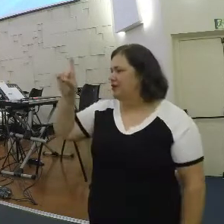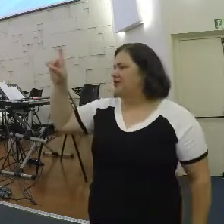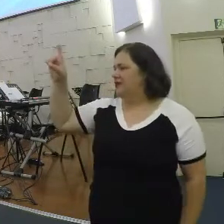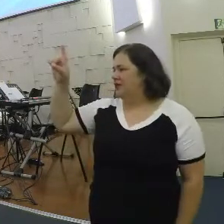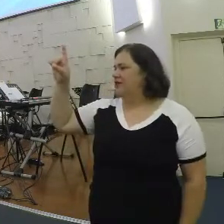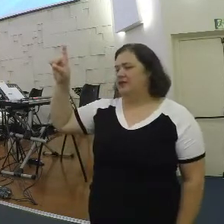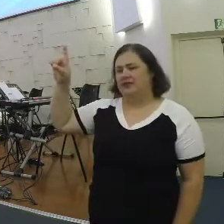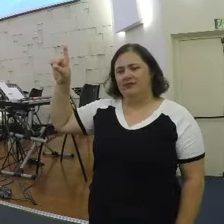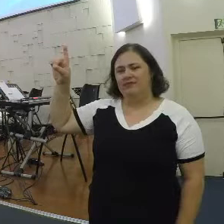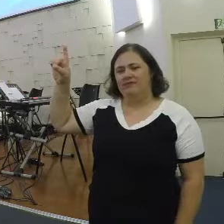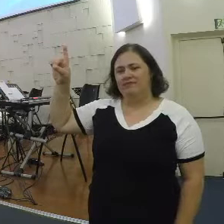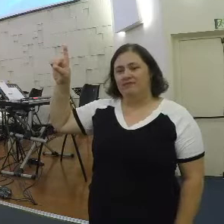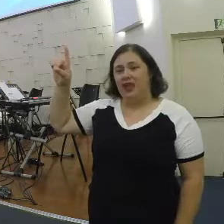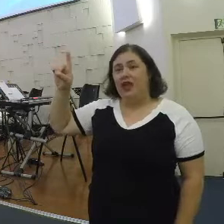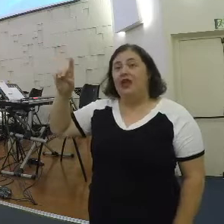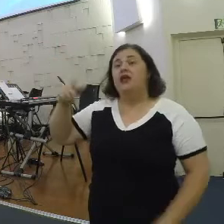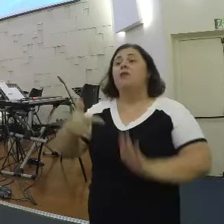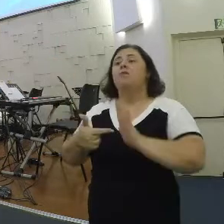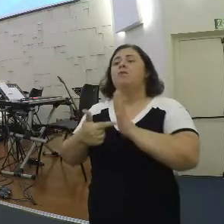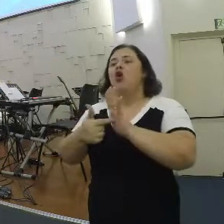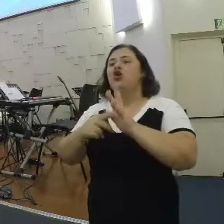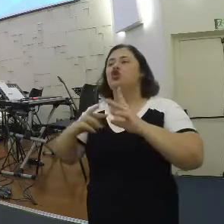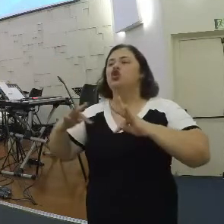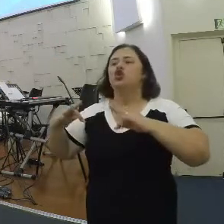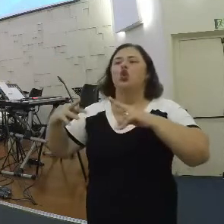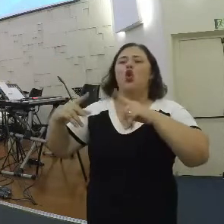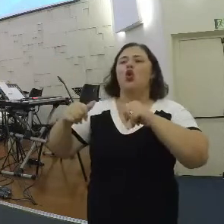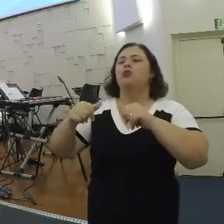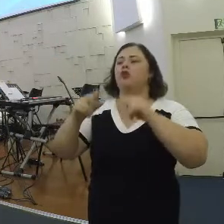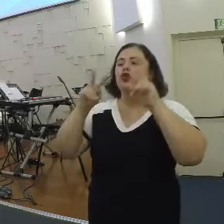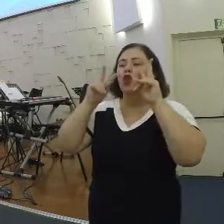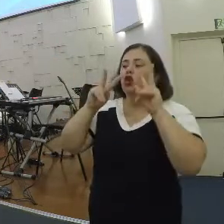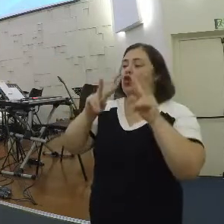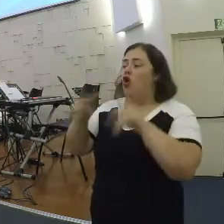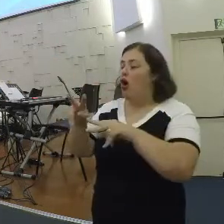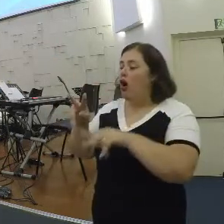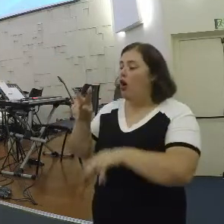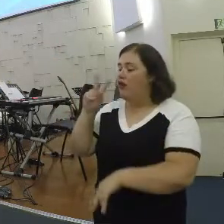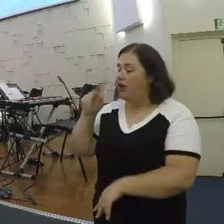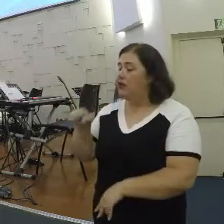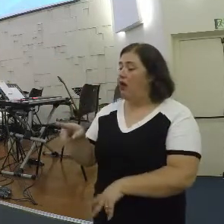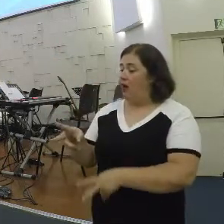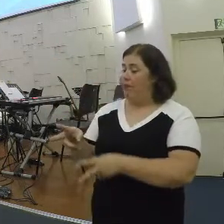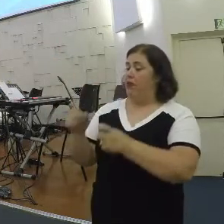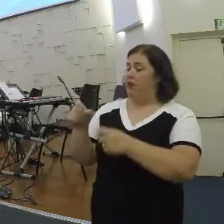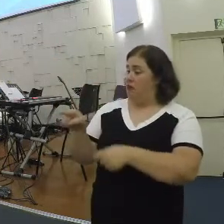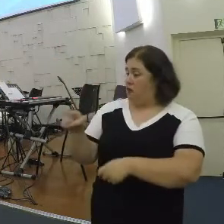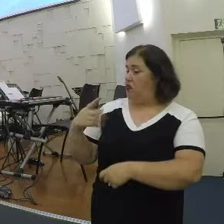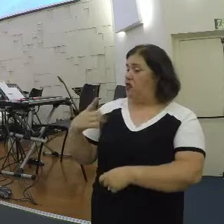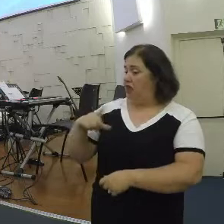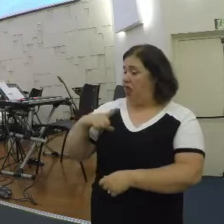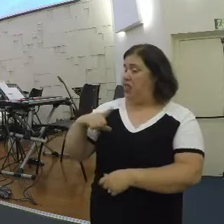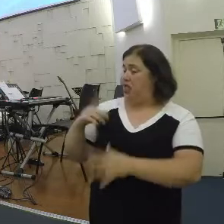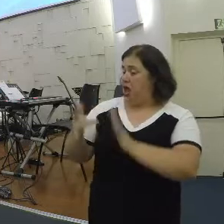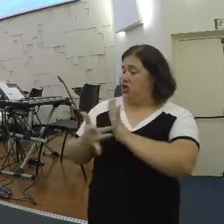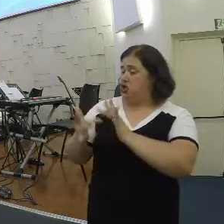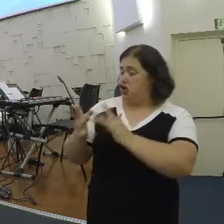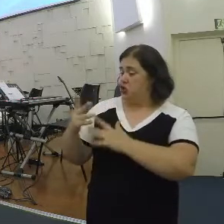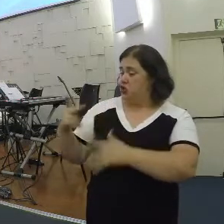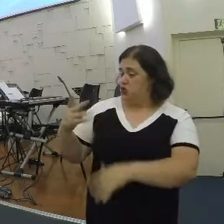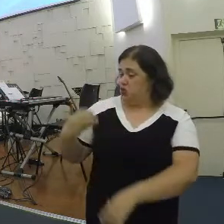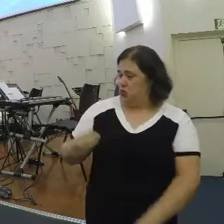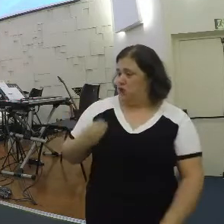onde vai, que serve na causa de Cristo. Não é um cristão nominal, não é apenas um frequentador de cultos dominicais, não